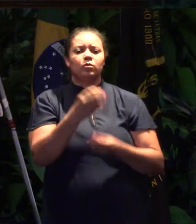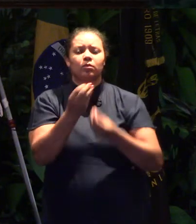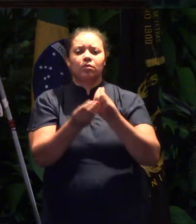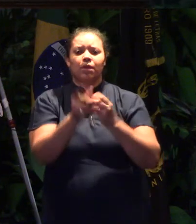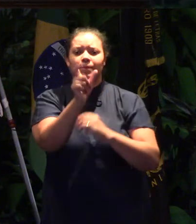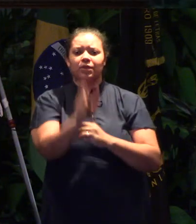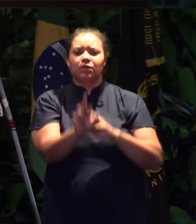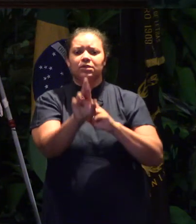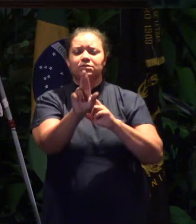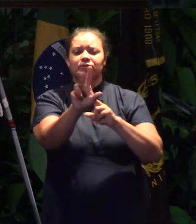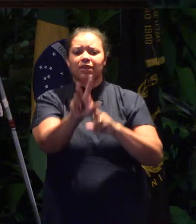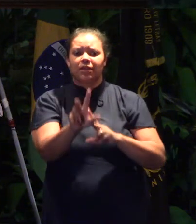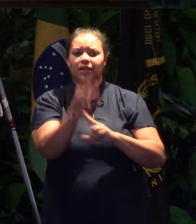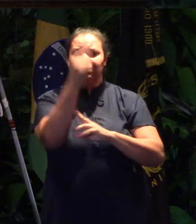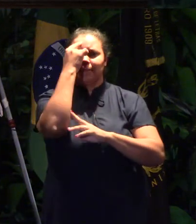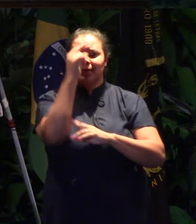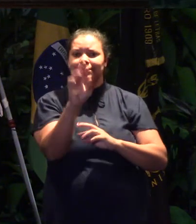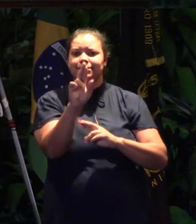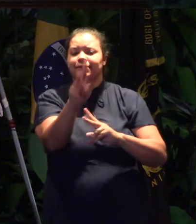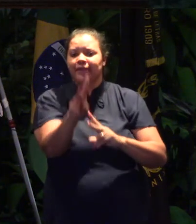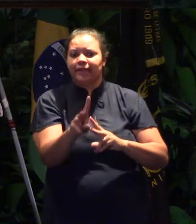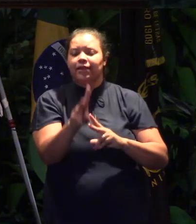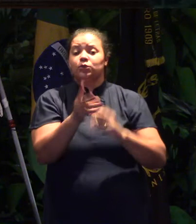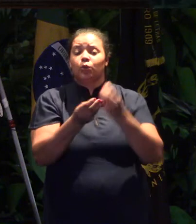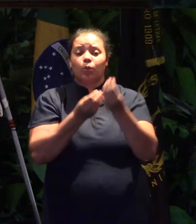diferente, para a pessoa que não é, que não pensa como nós,